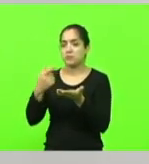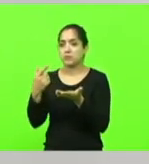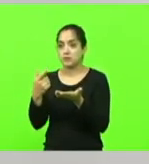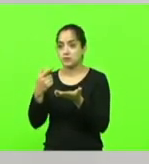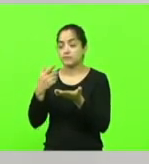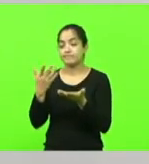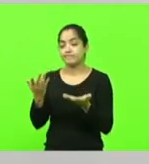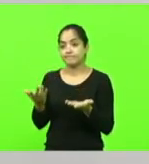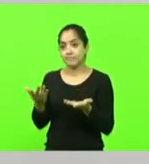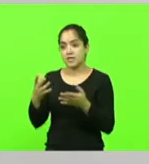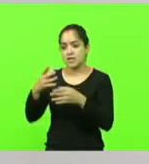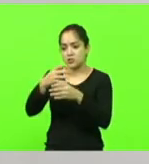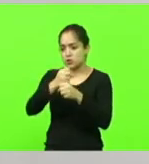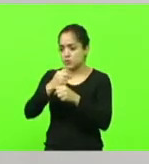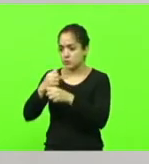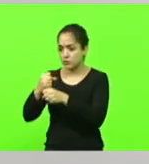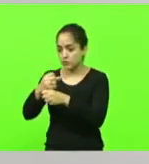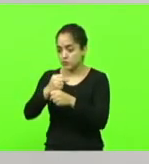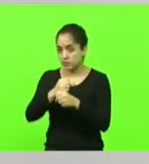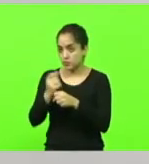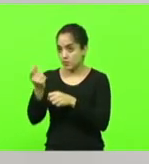E somado todos esses milhões,